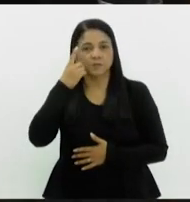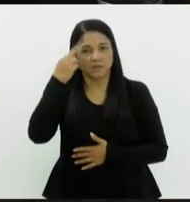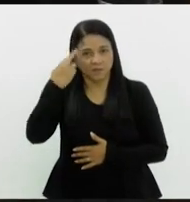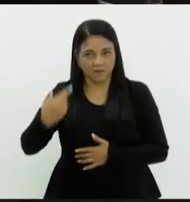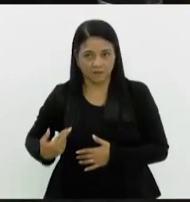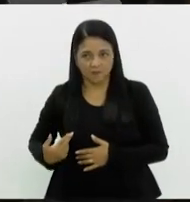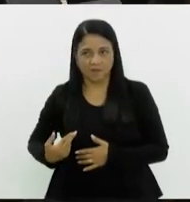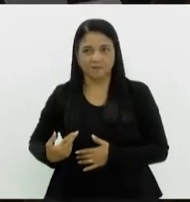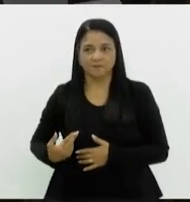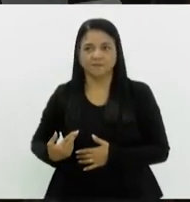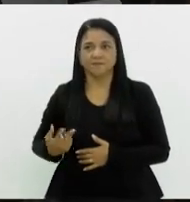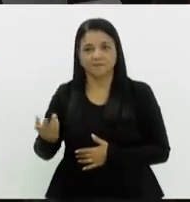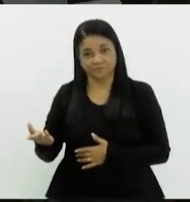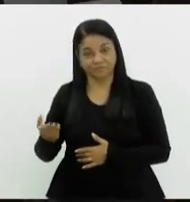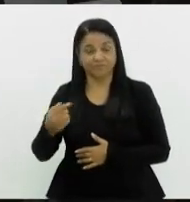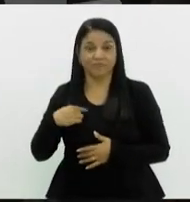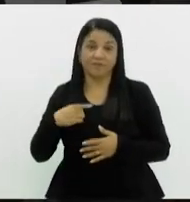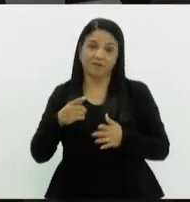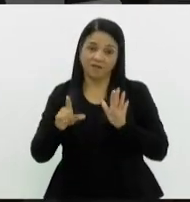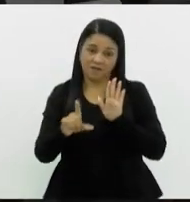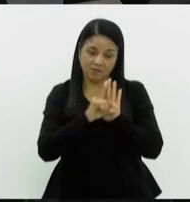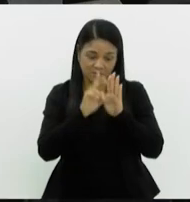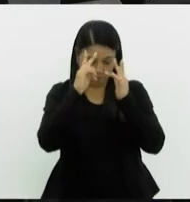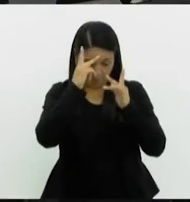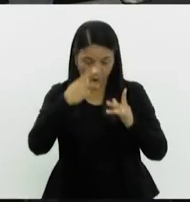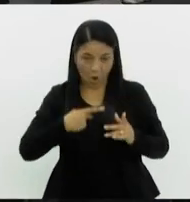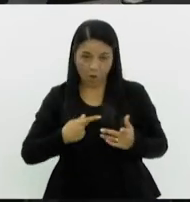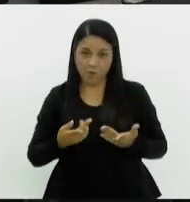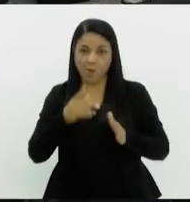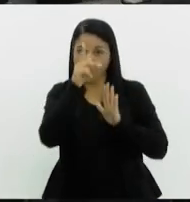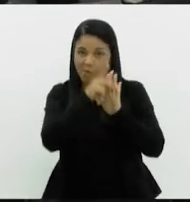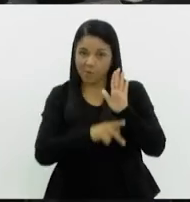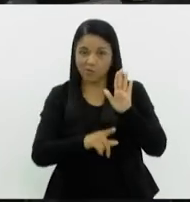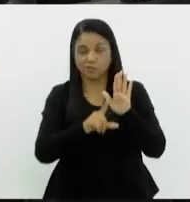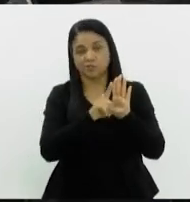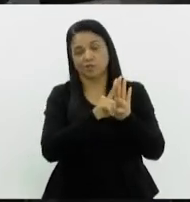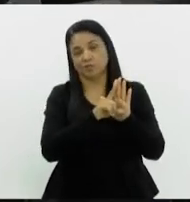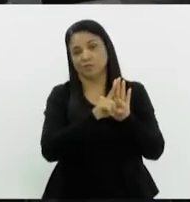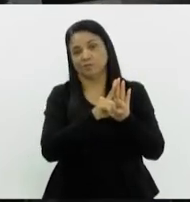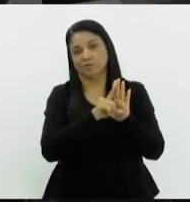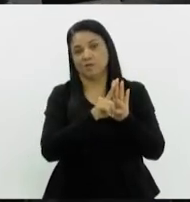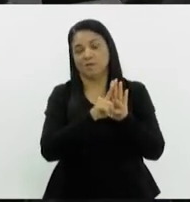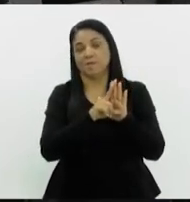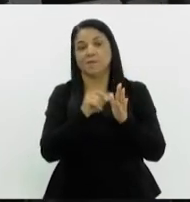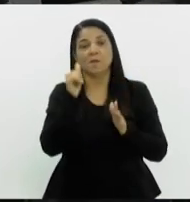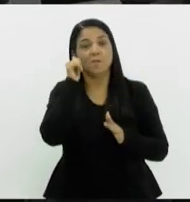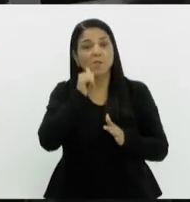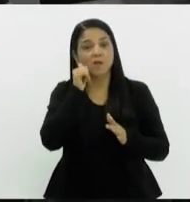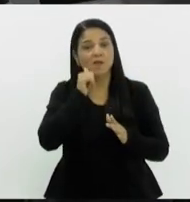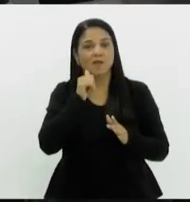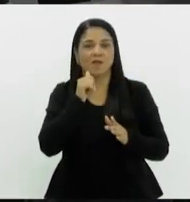podemos dizer que está legislando em causa própria, que é um projeto para mulheres de baixa renda.